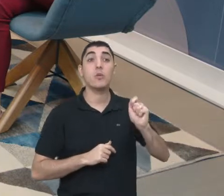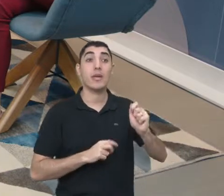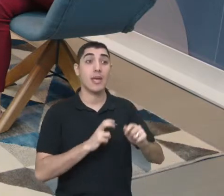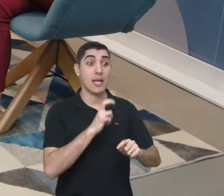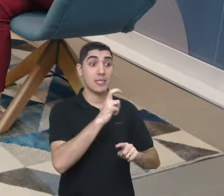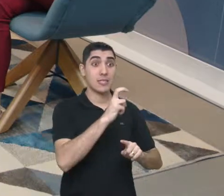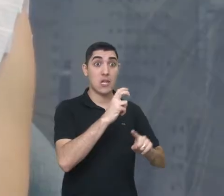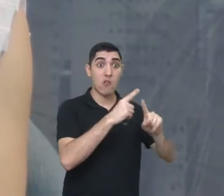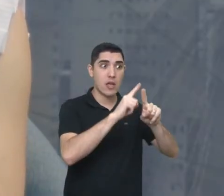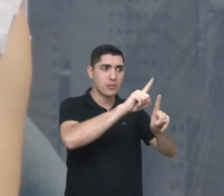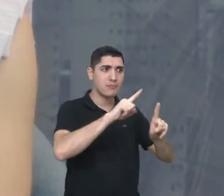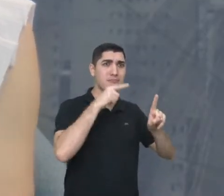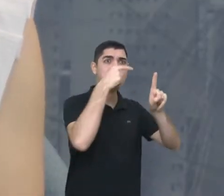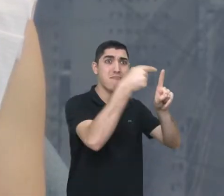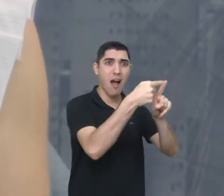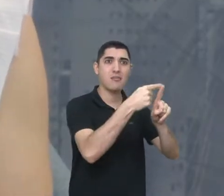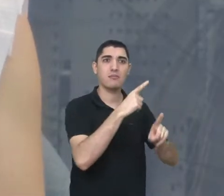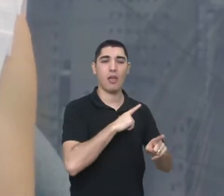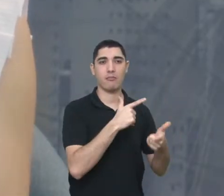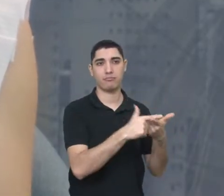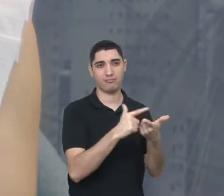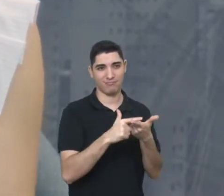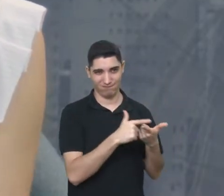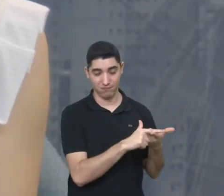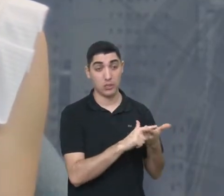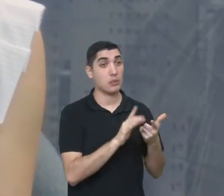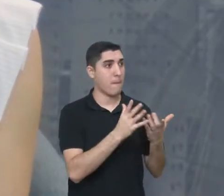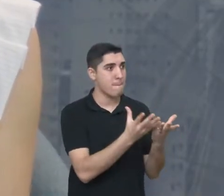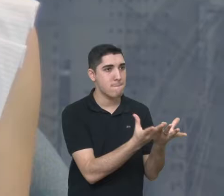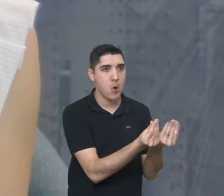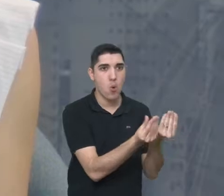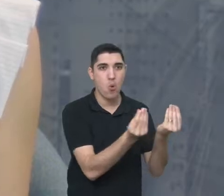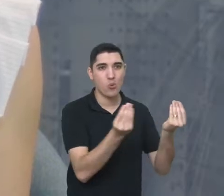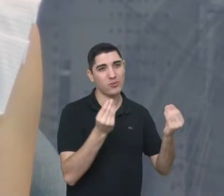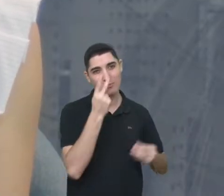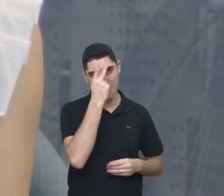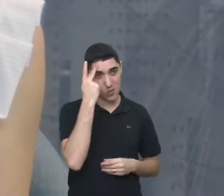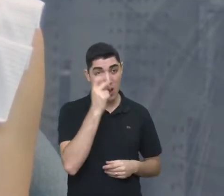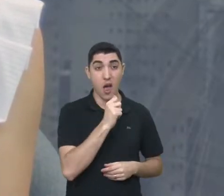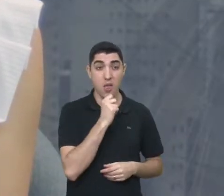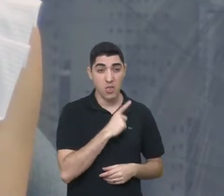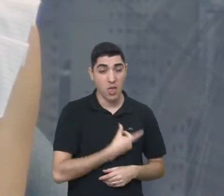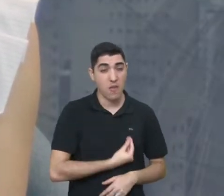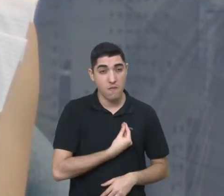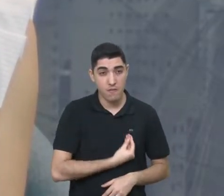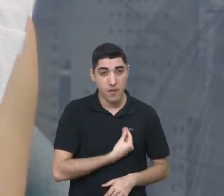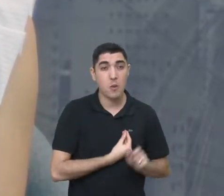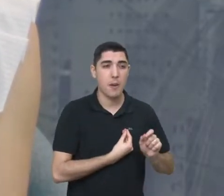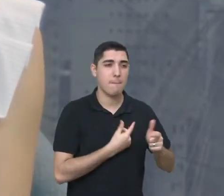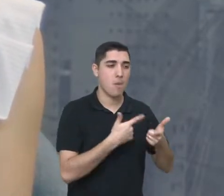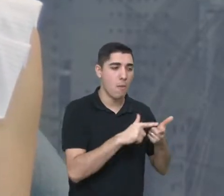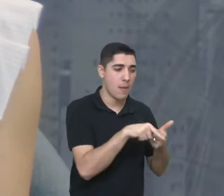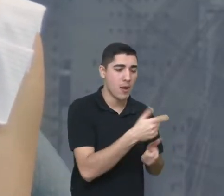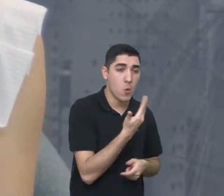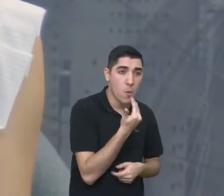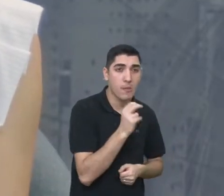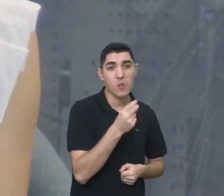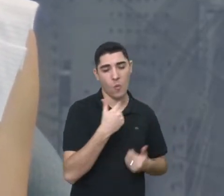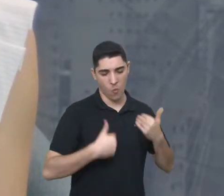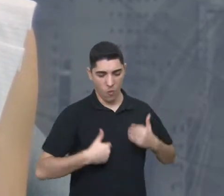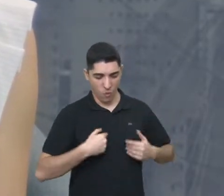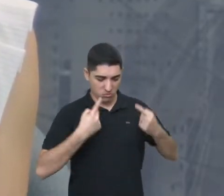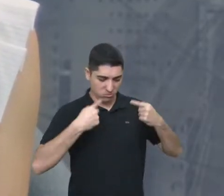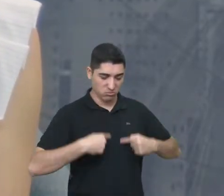refletem 5 vezes mais essas estatísticas. Então, bastante gente vivendo hoje com alguma questão com a comida,